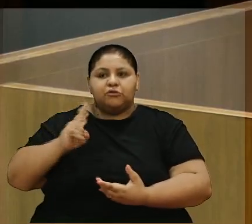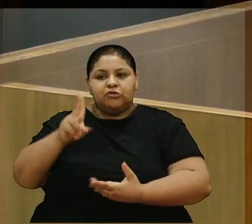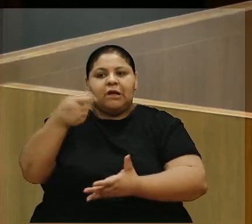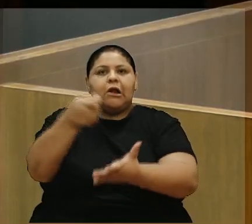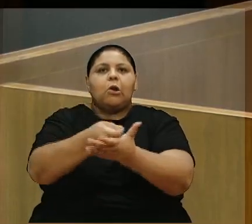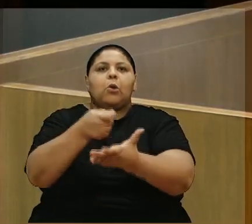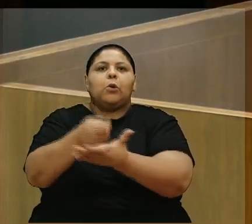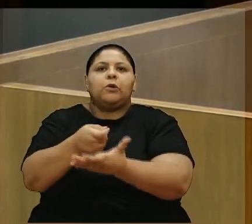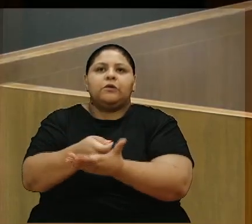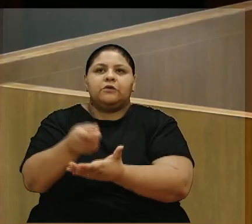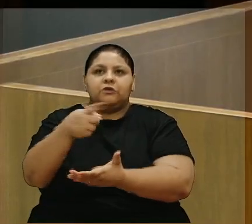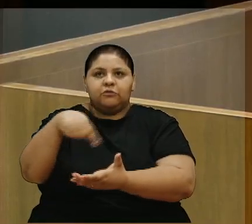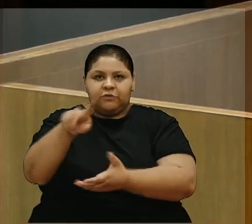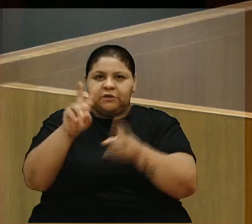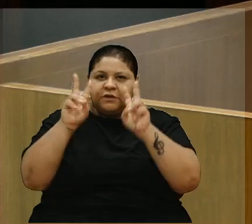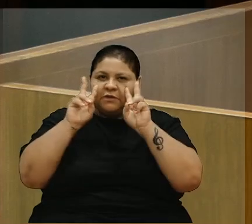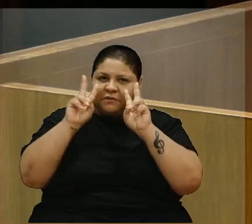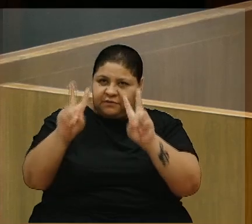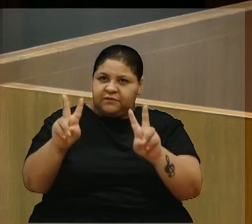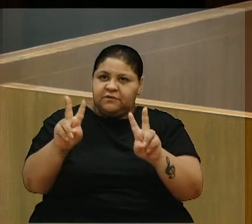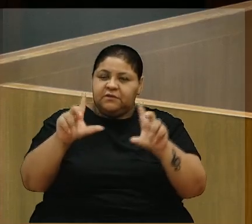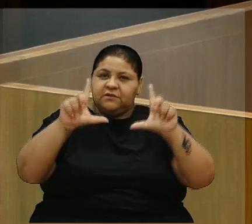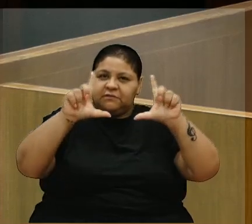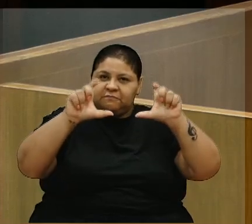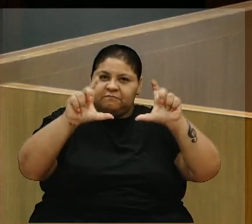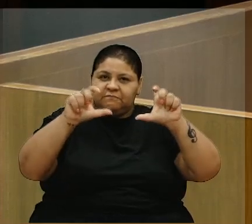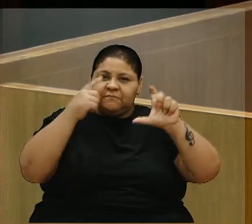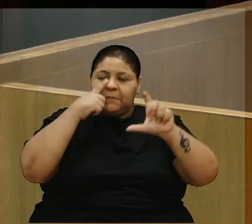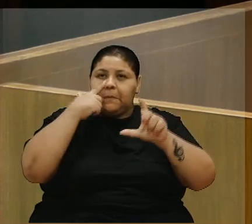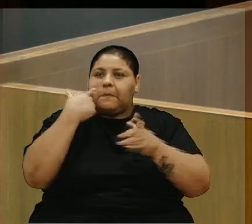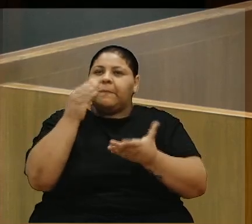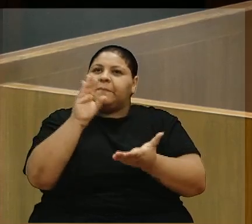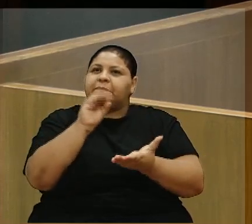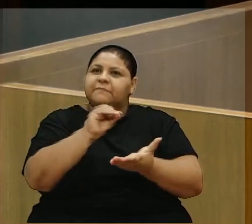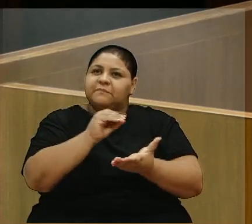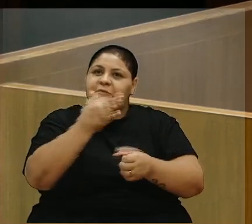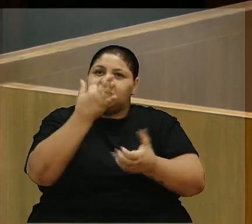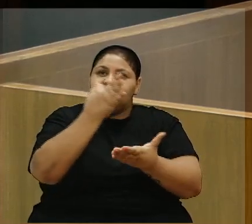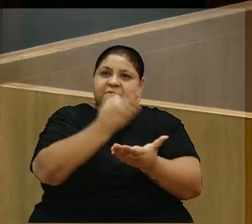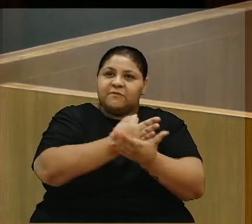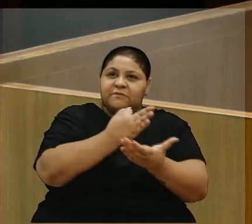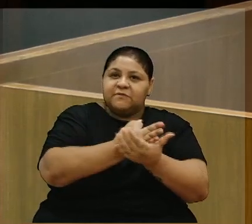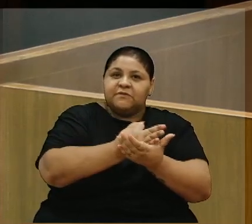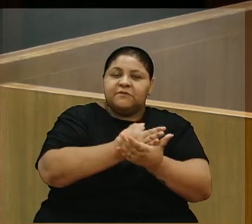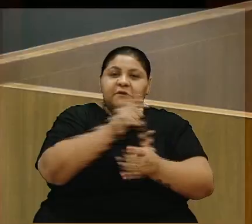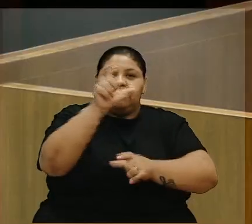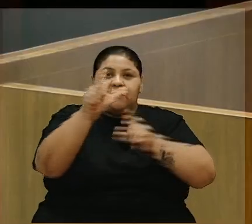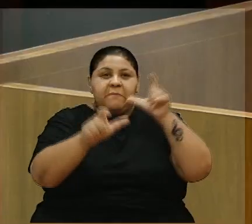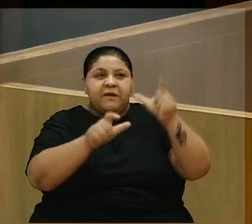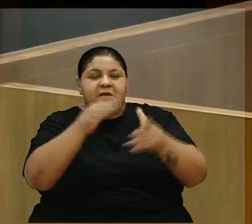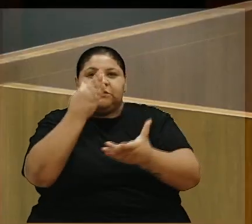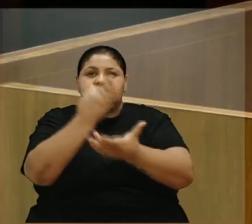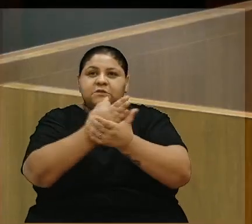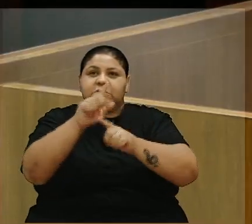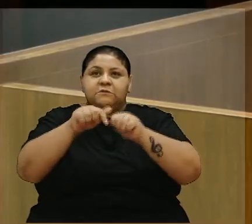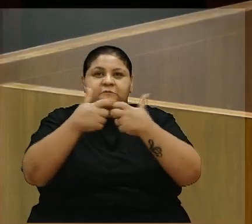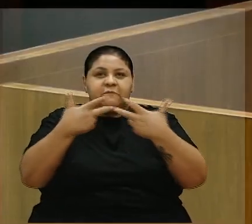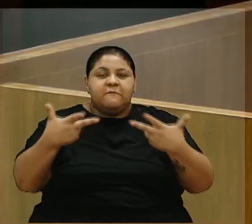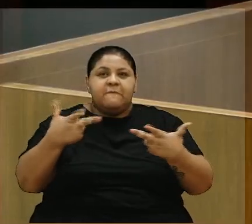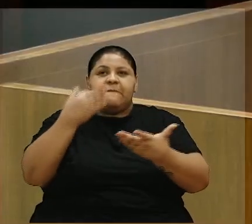lutando. Porque vocês viram as fotos, falta pessoal, falta material, falta